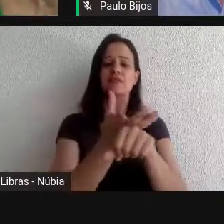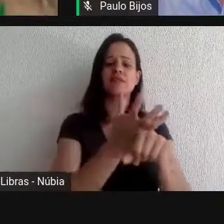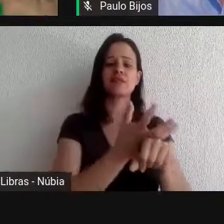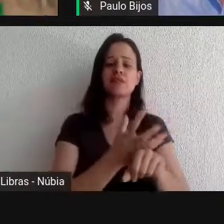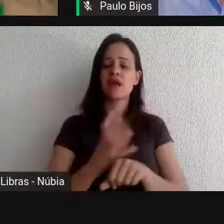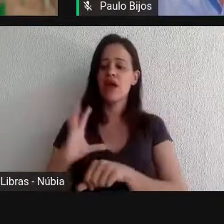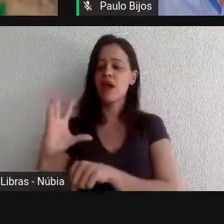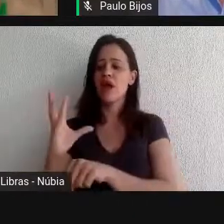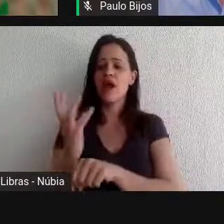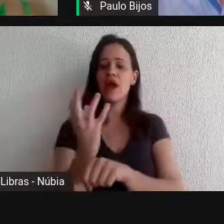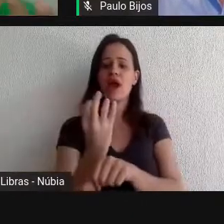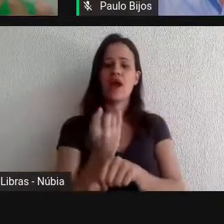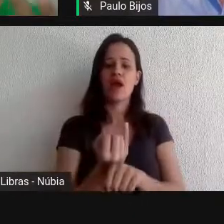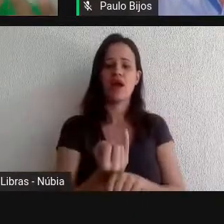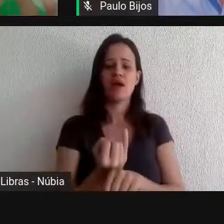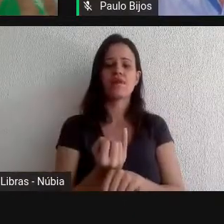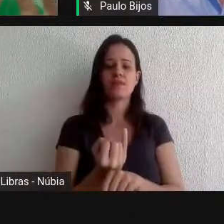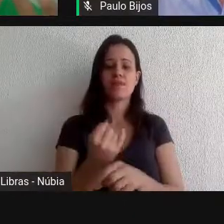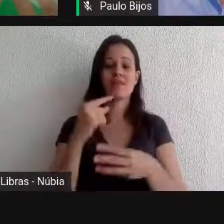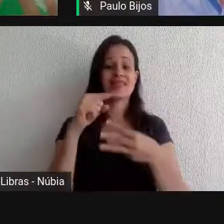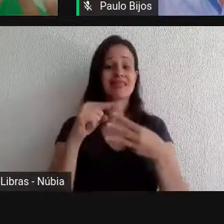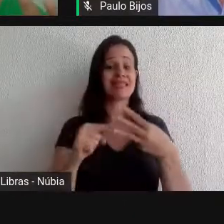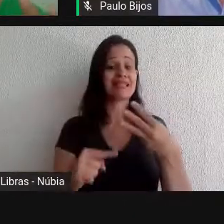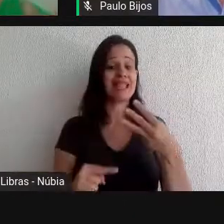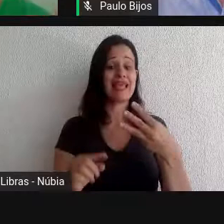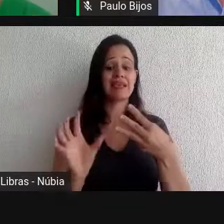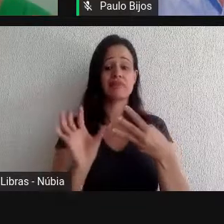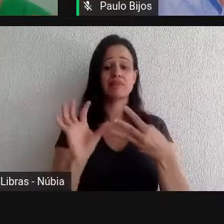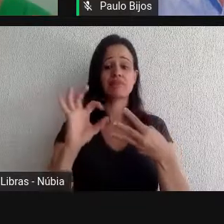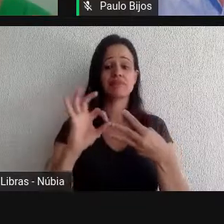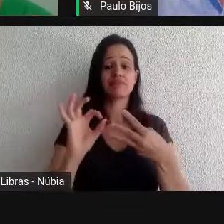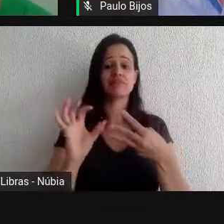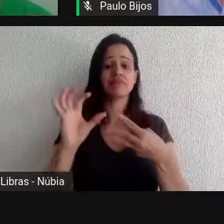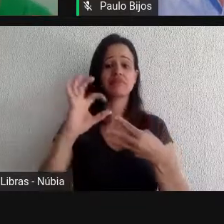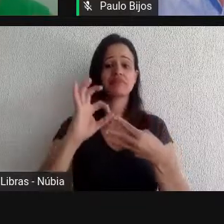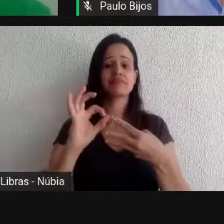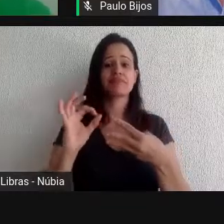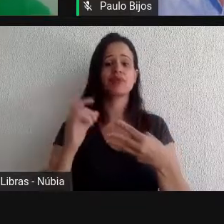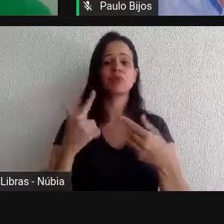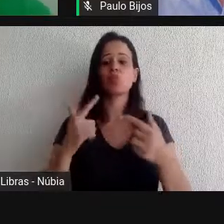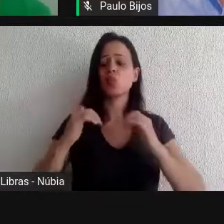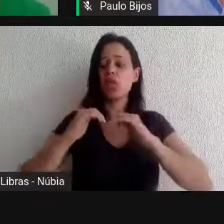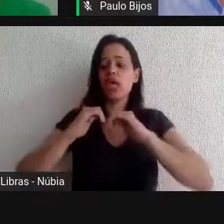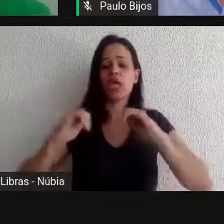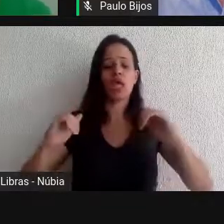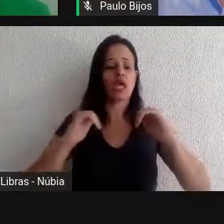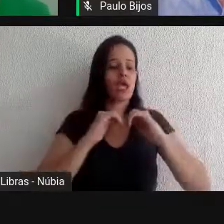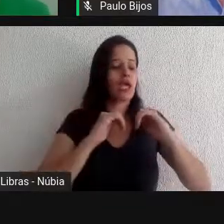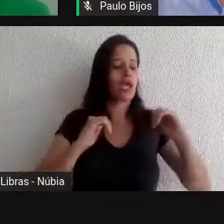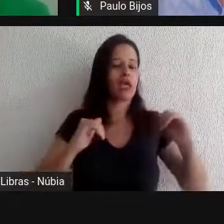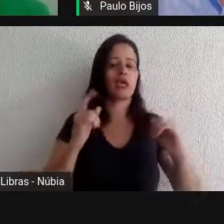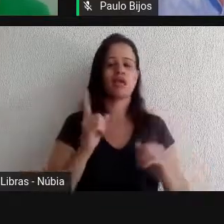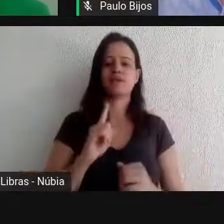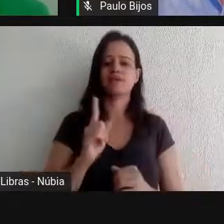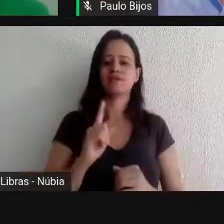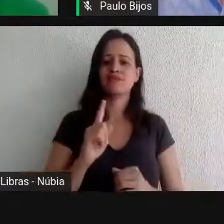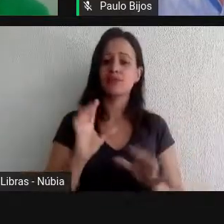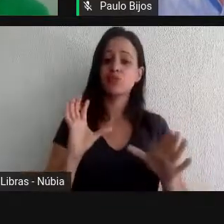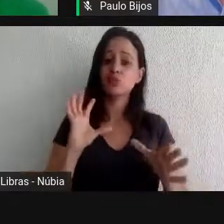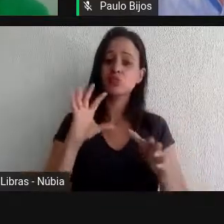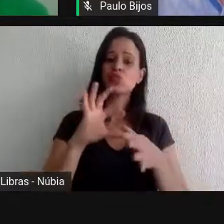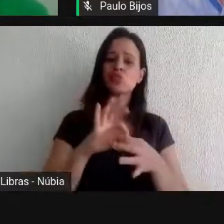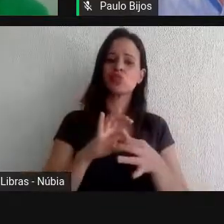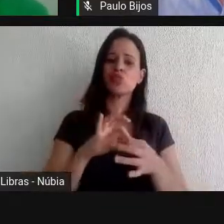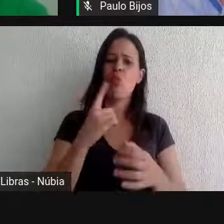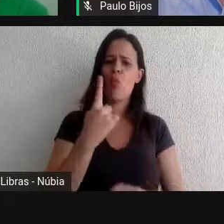três egressos, não há uma característica de uma